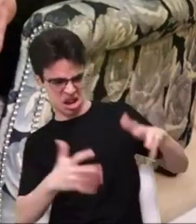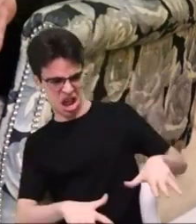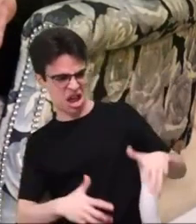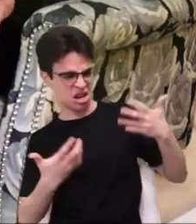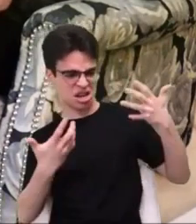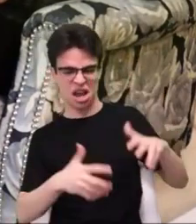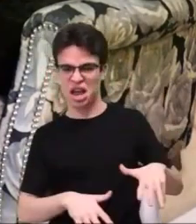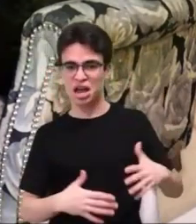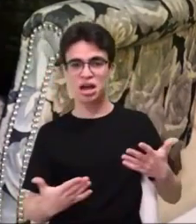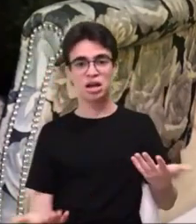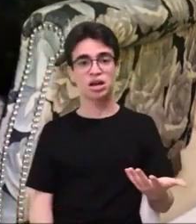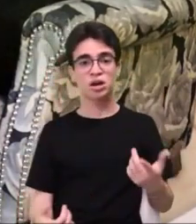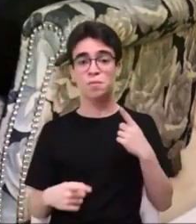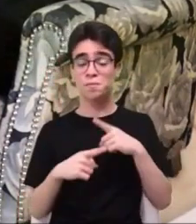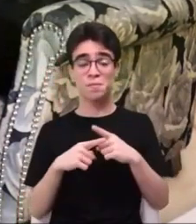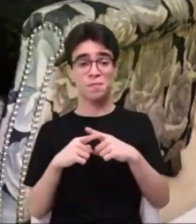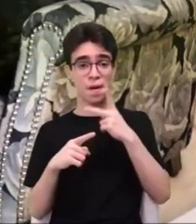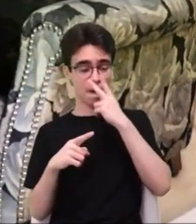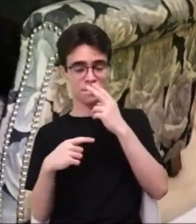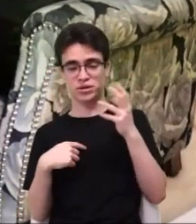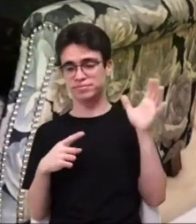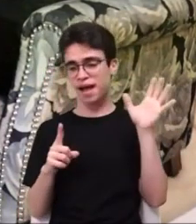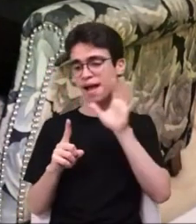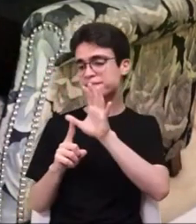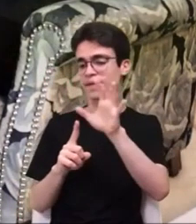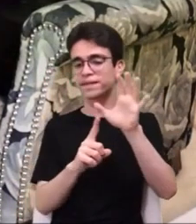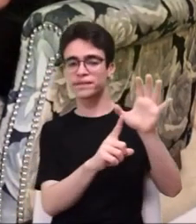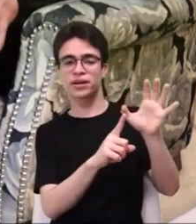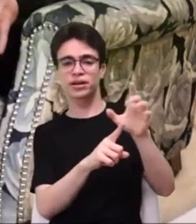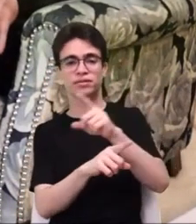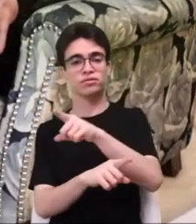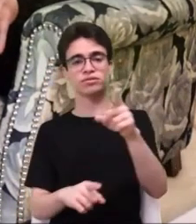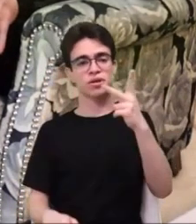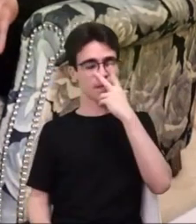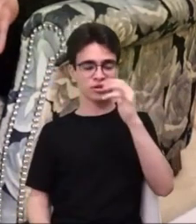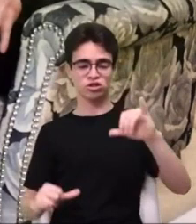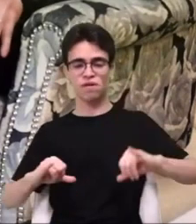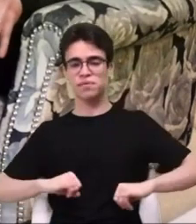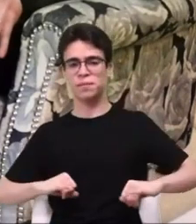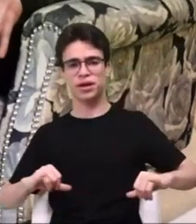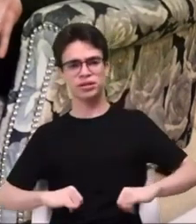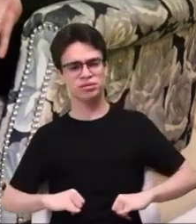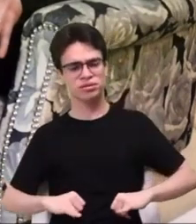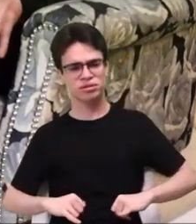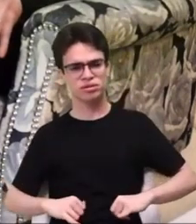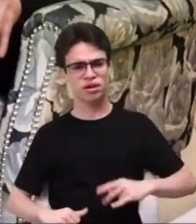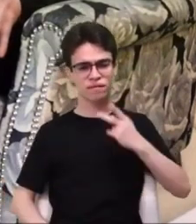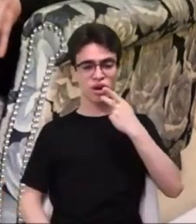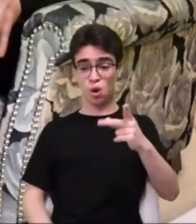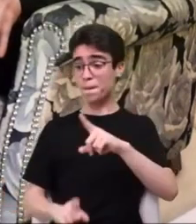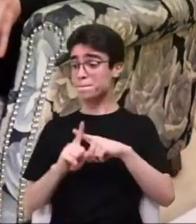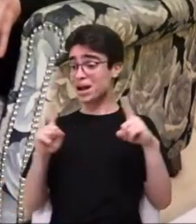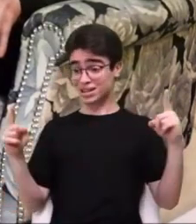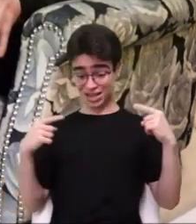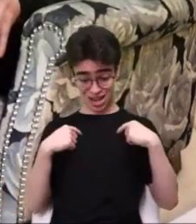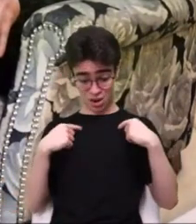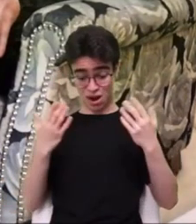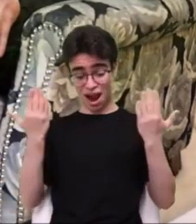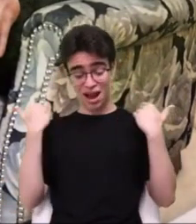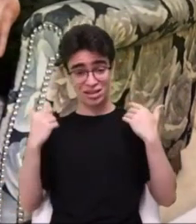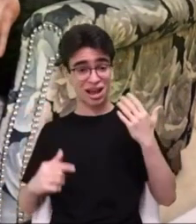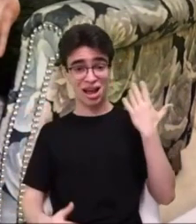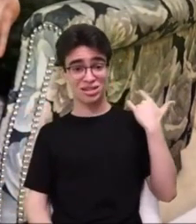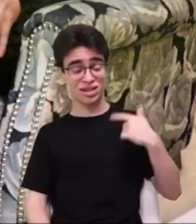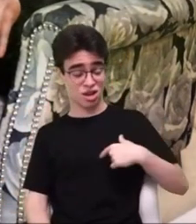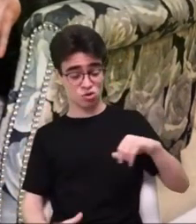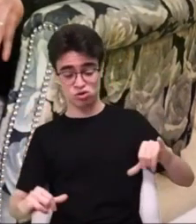falasse, porque eu estaria induzindo pessoas a um local de sofrimento. Mas eu estava no local de sofrimento